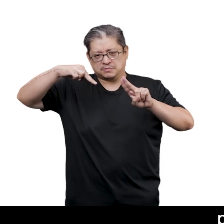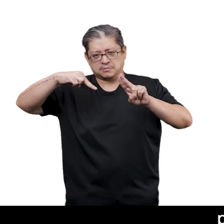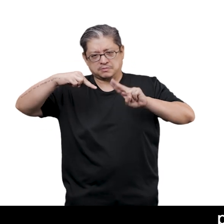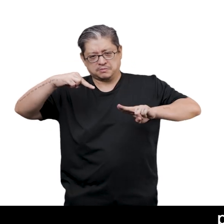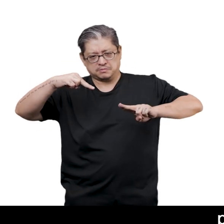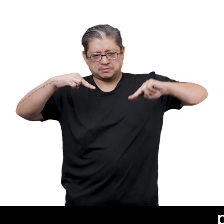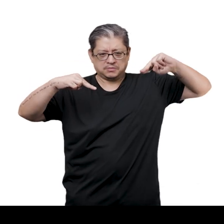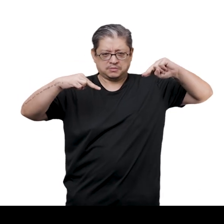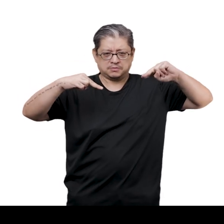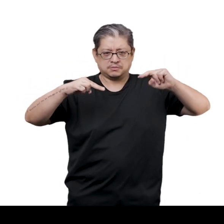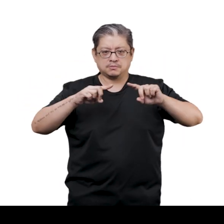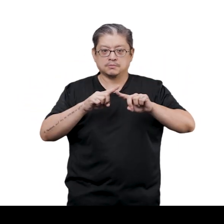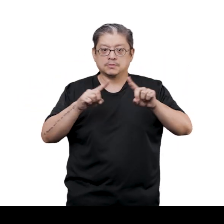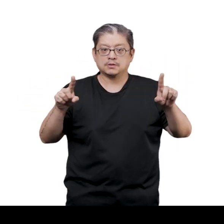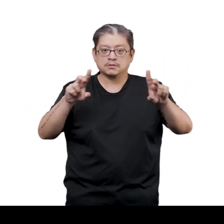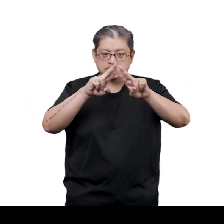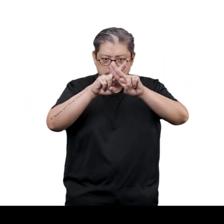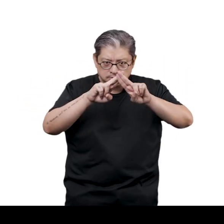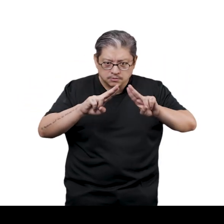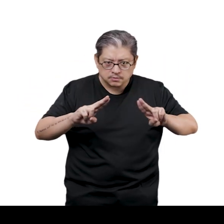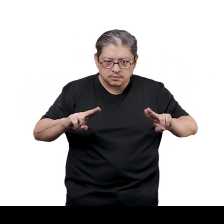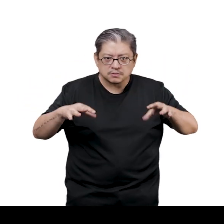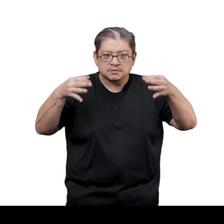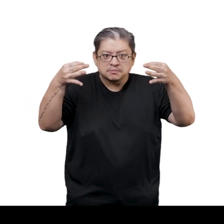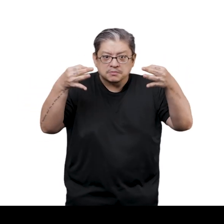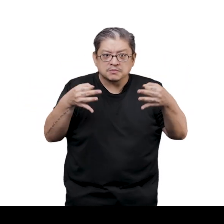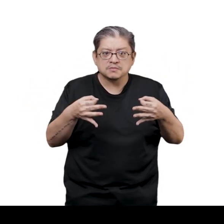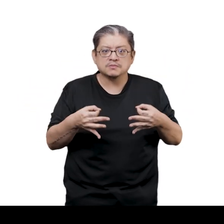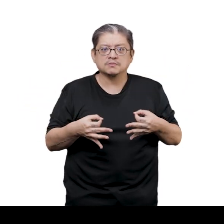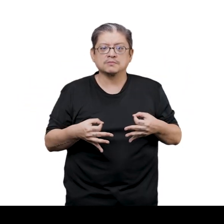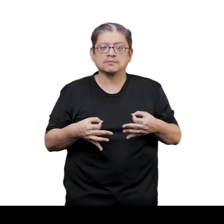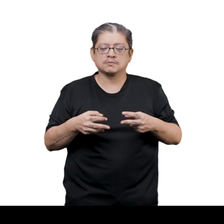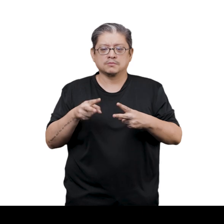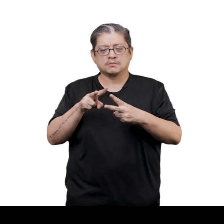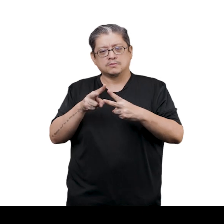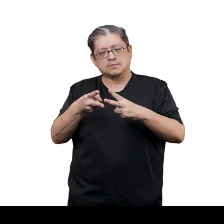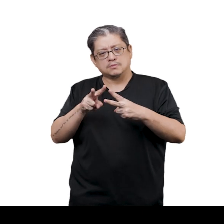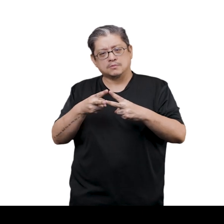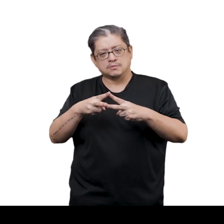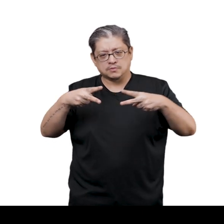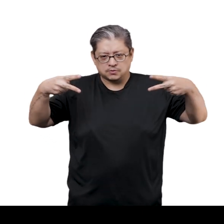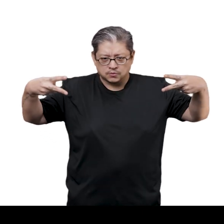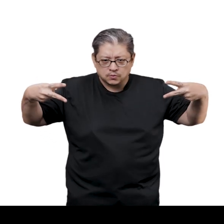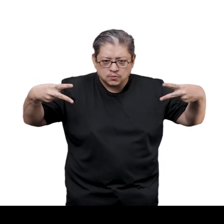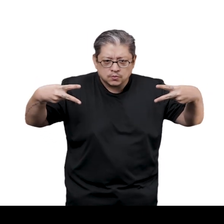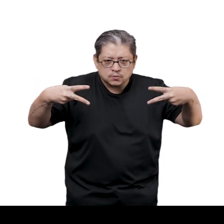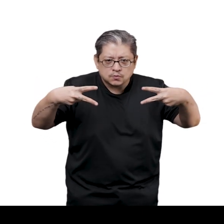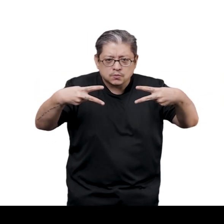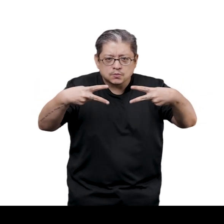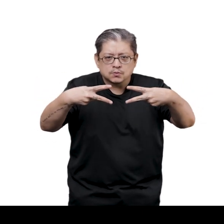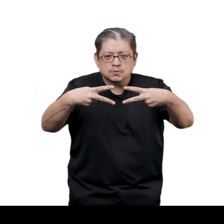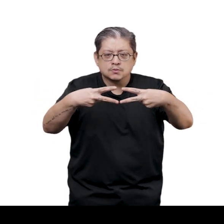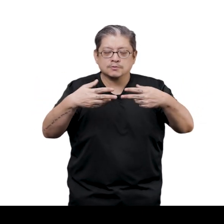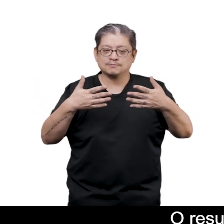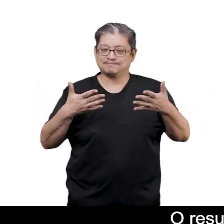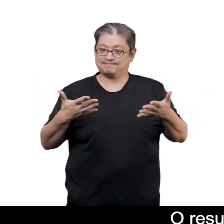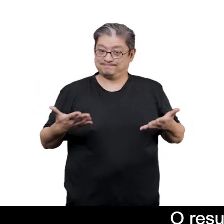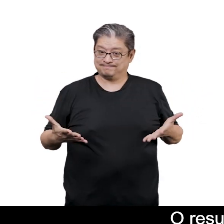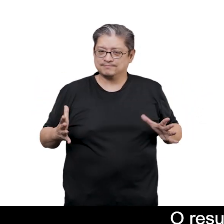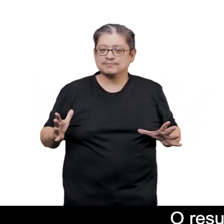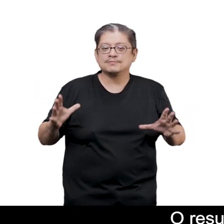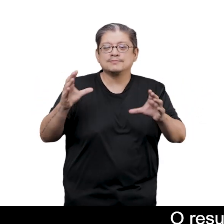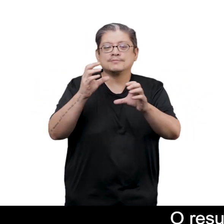no espaço escuro, elas também estão rigorosamente organizadas por linhas retas e ângulos precisos.